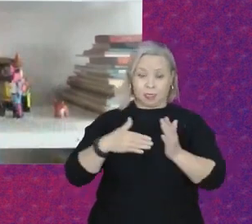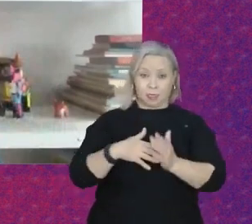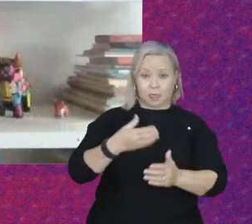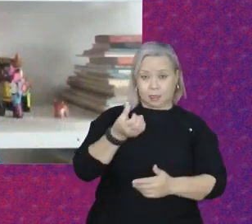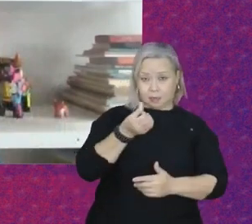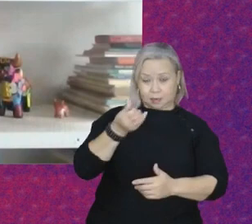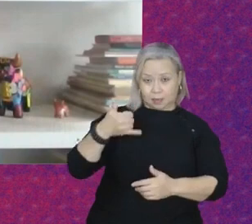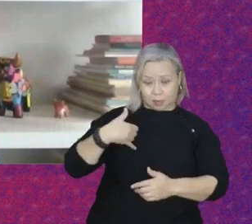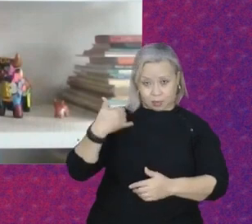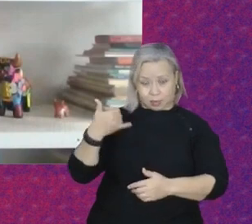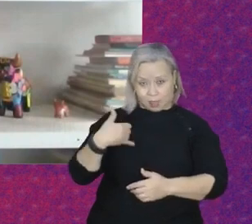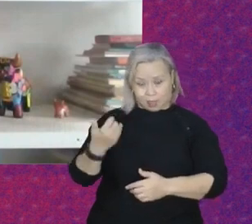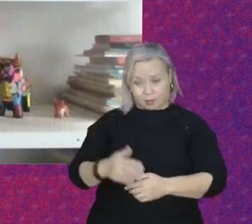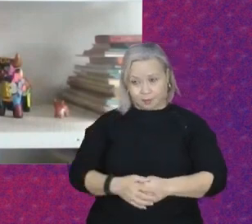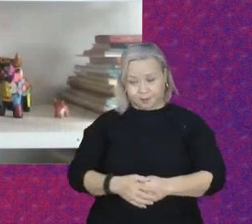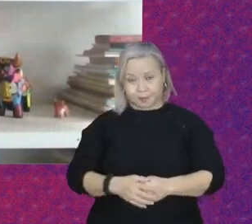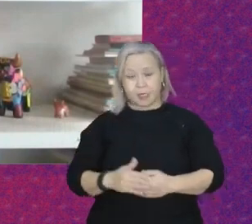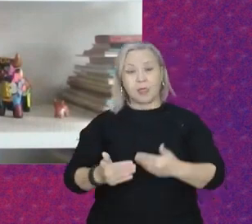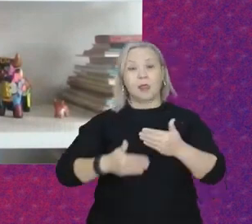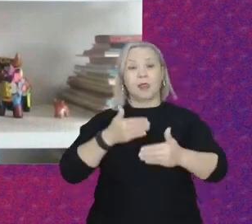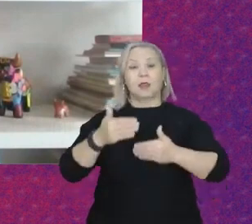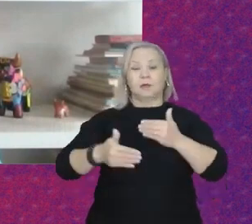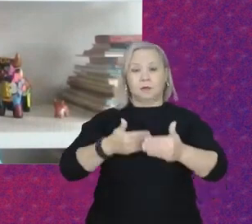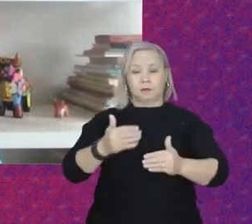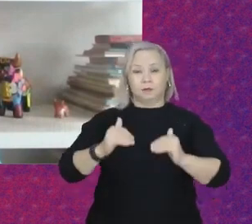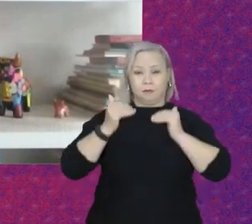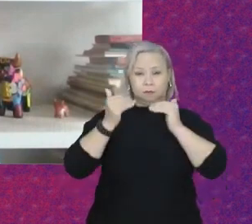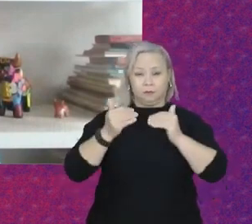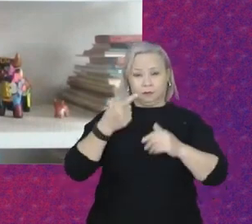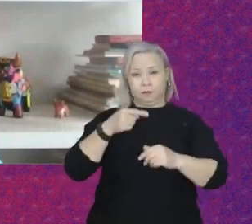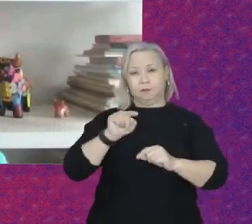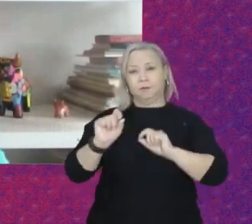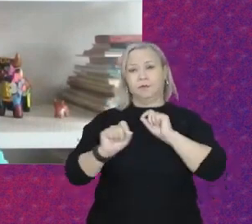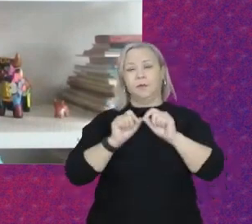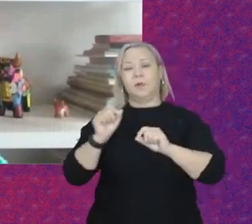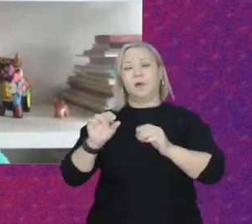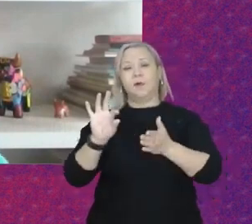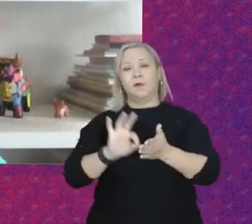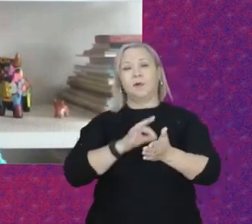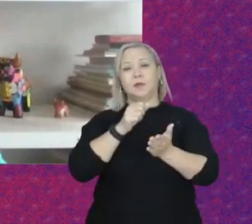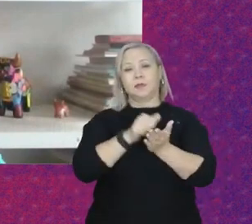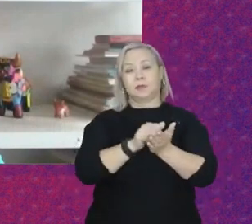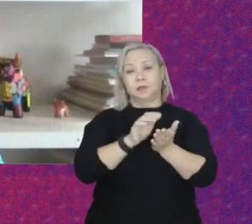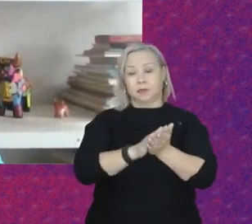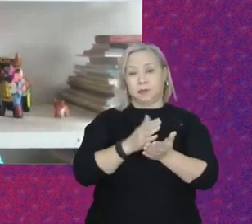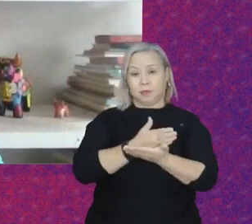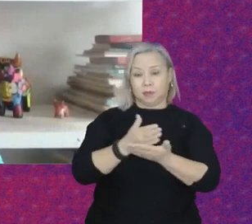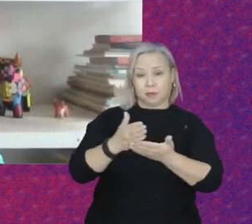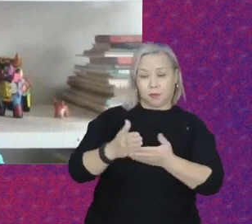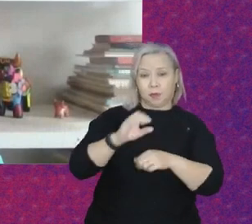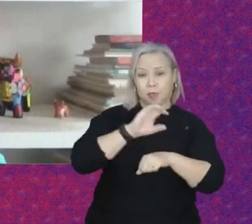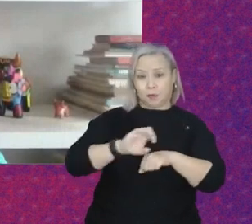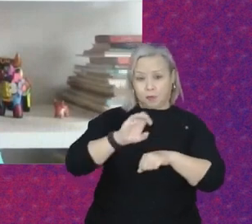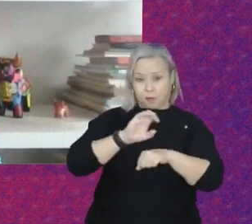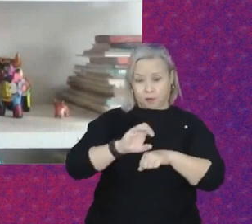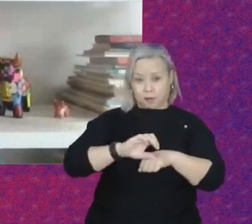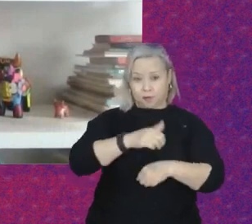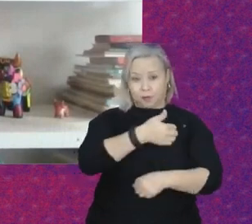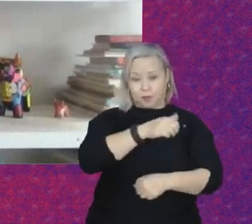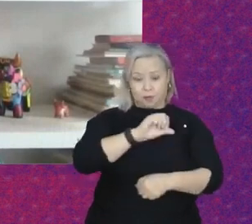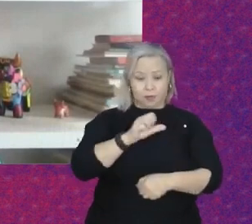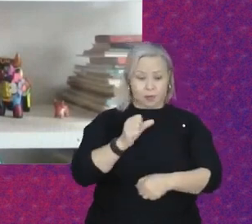idade, né? Então, os avanços que nós tivemos foram inscritos inicialmente na nossa Constituição de